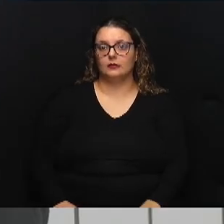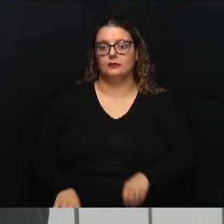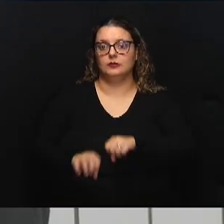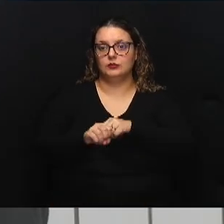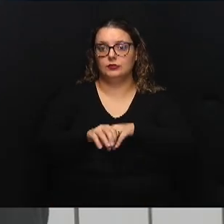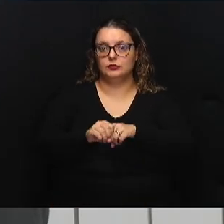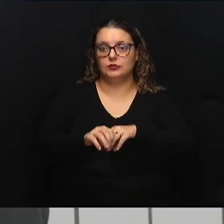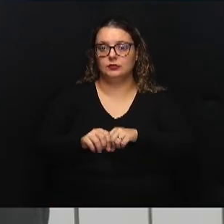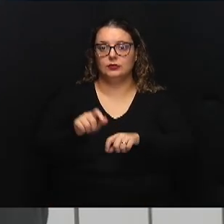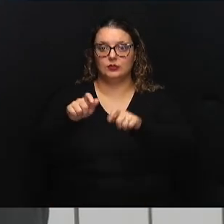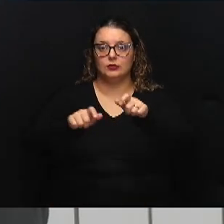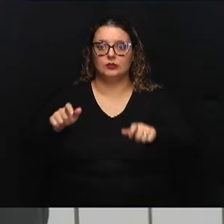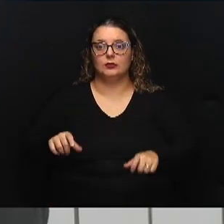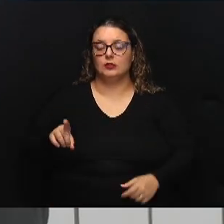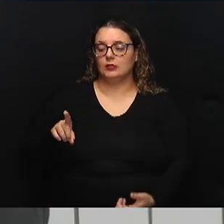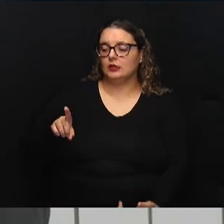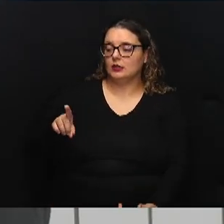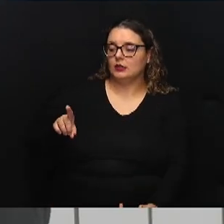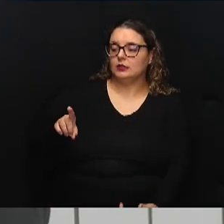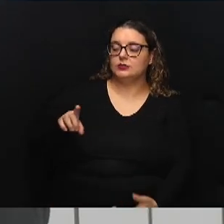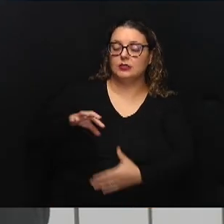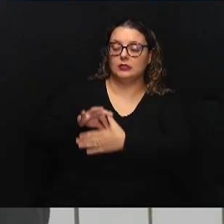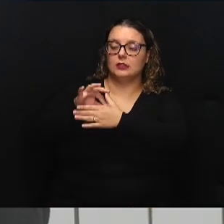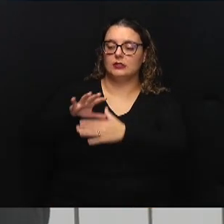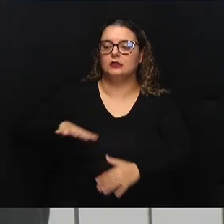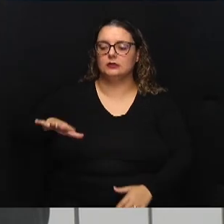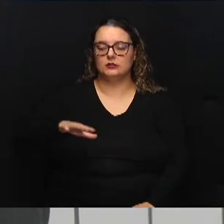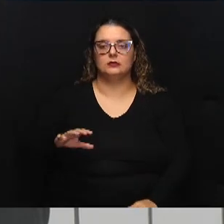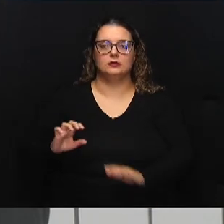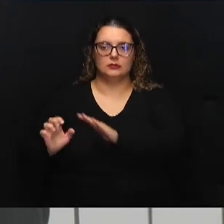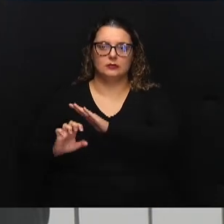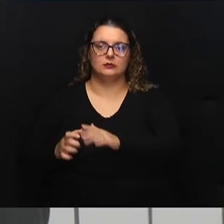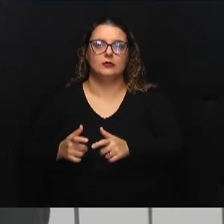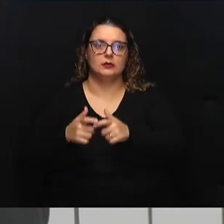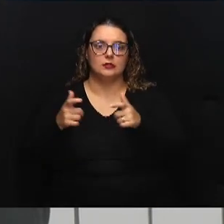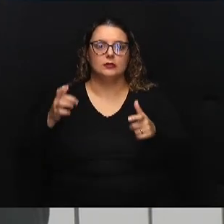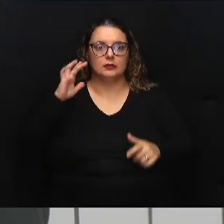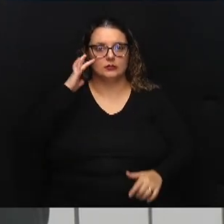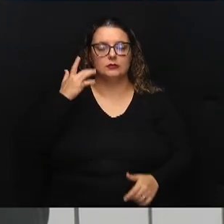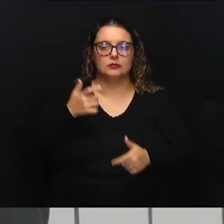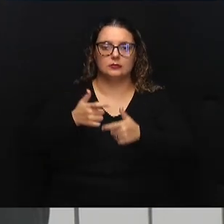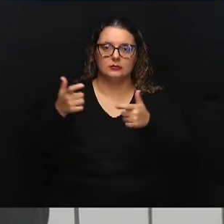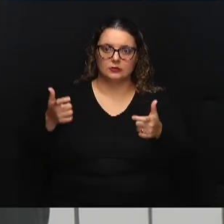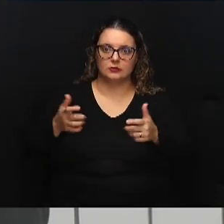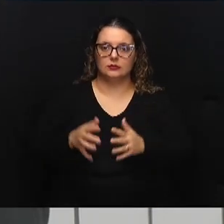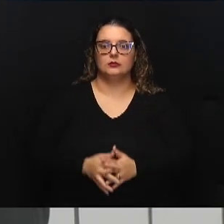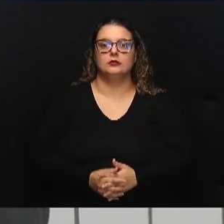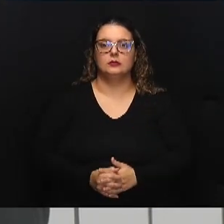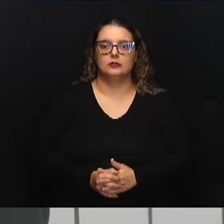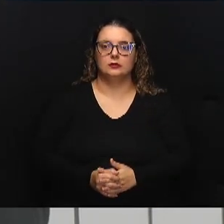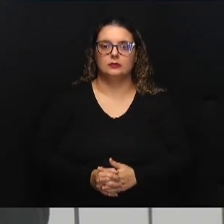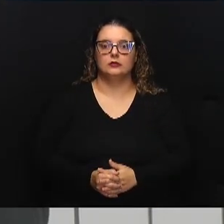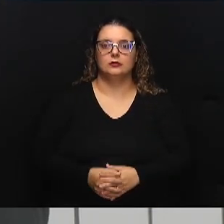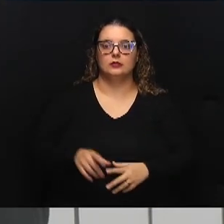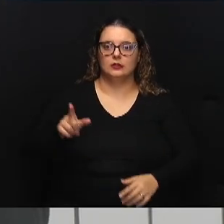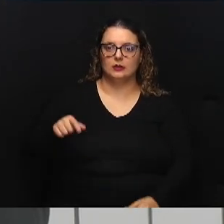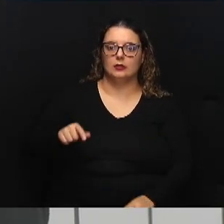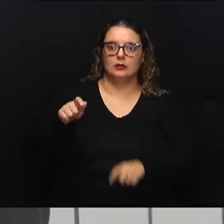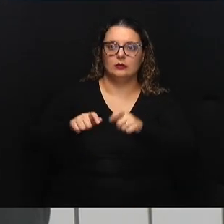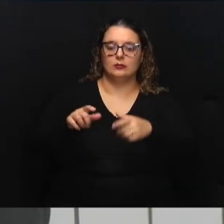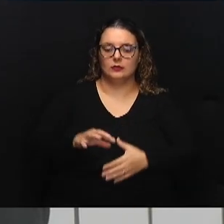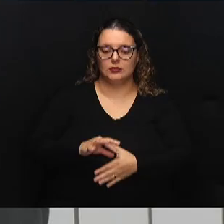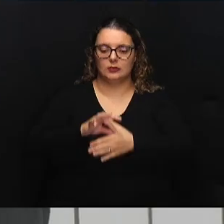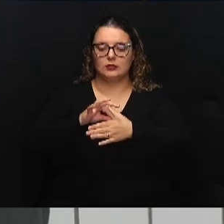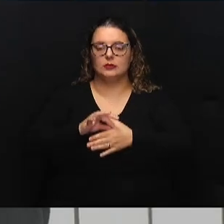educação do pessoal de liderança da empresa, que eu acho que a grande parte disso recai sobre o pessoal de